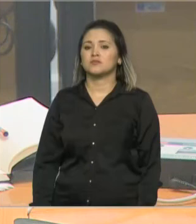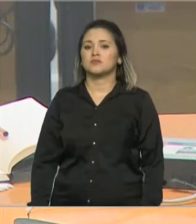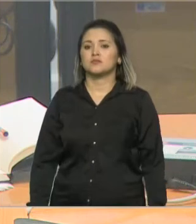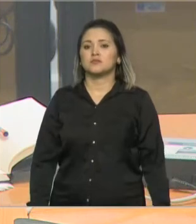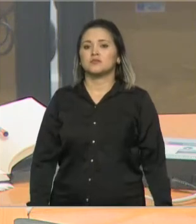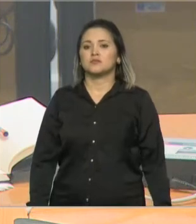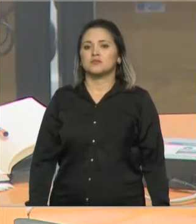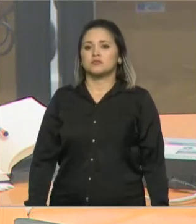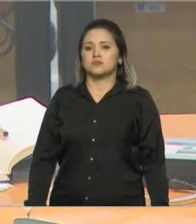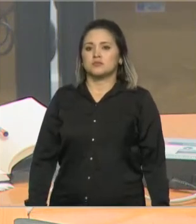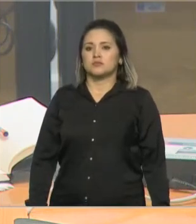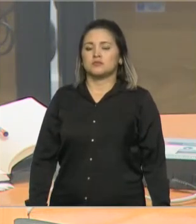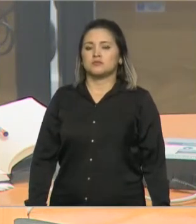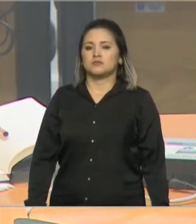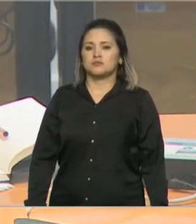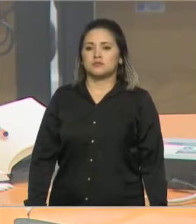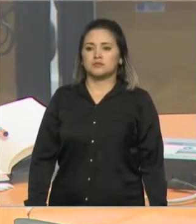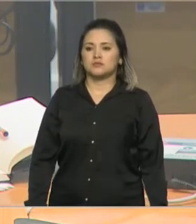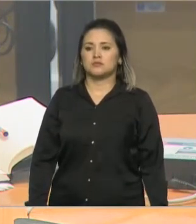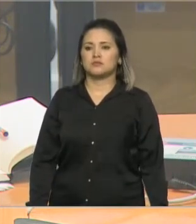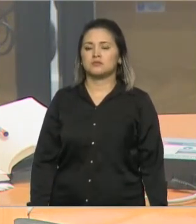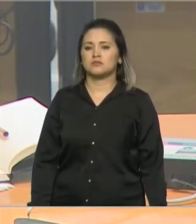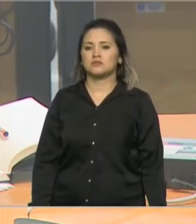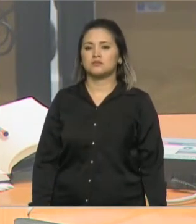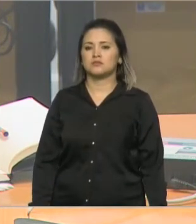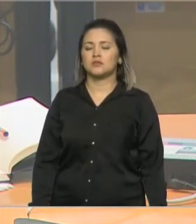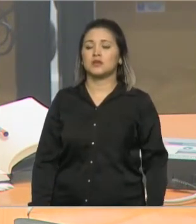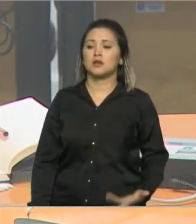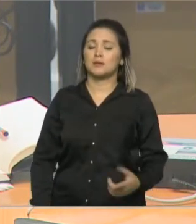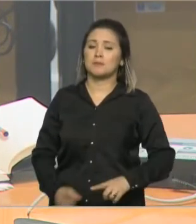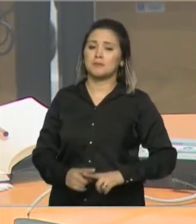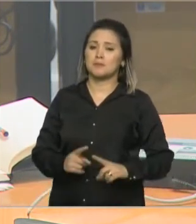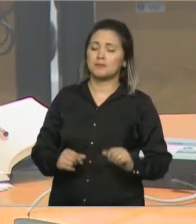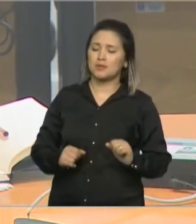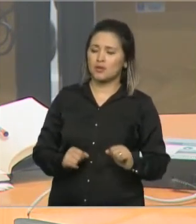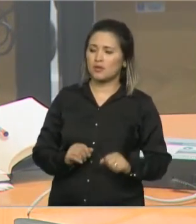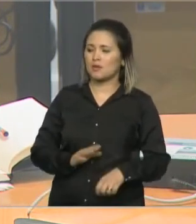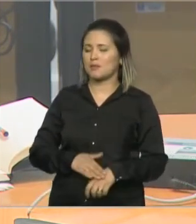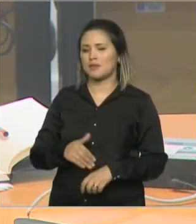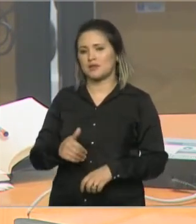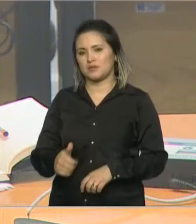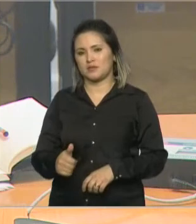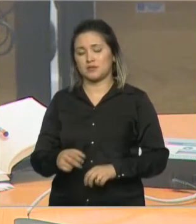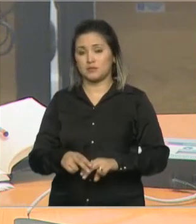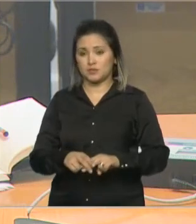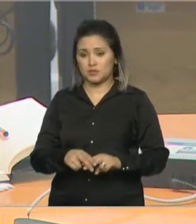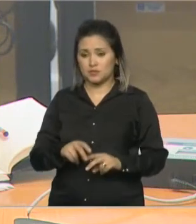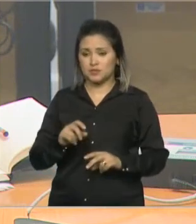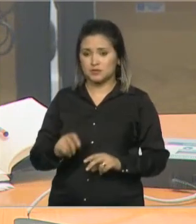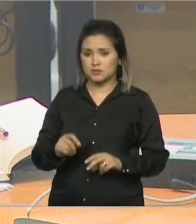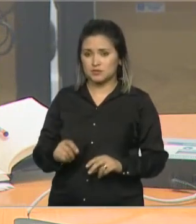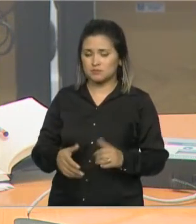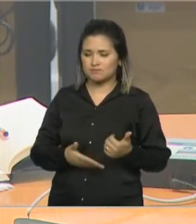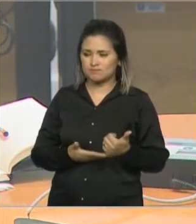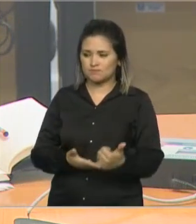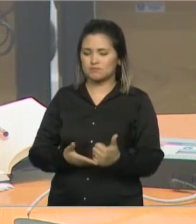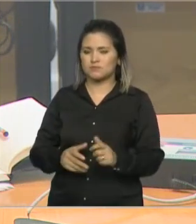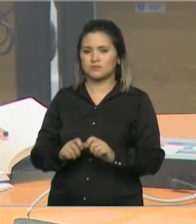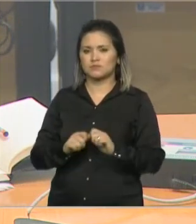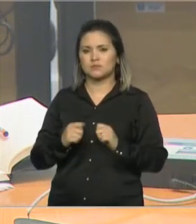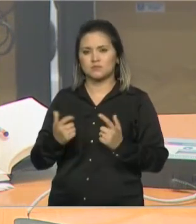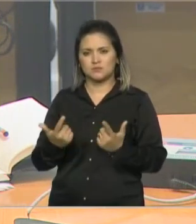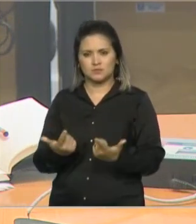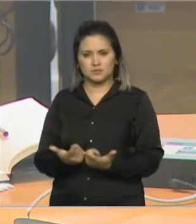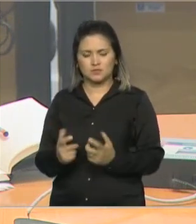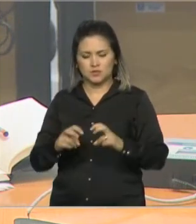a gente tem na nossa rede, mas que, obviamente, ainda podem ser melhorados. Por isso é que a gente conta com o auxílio da Assembleia, da